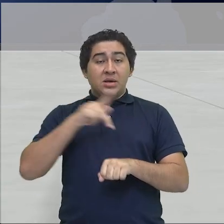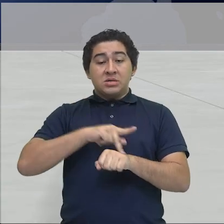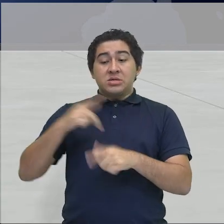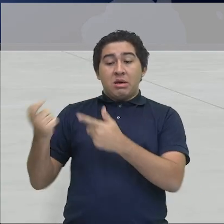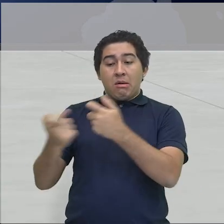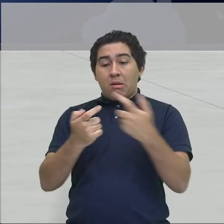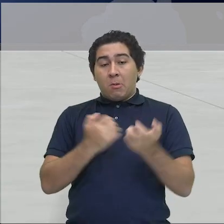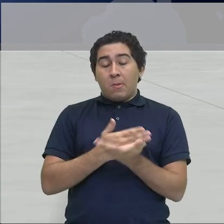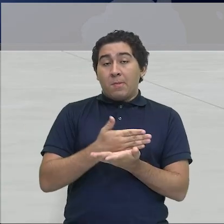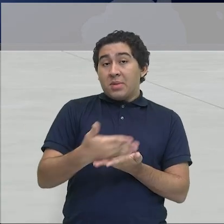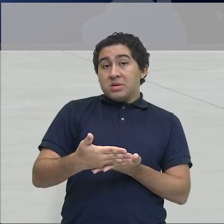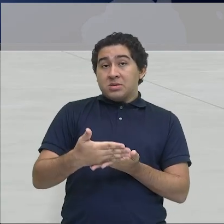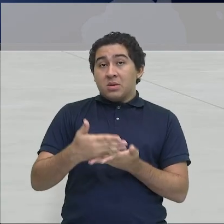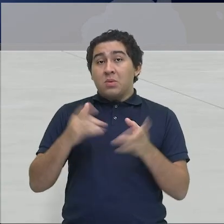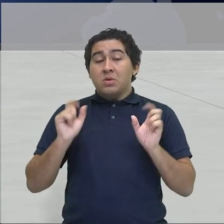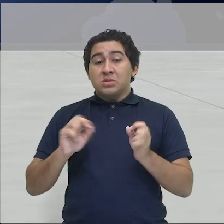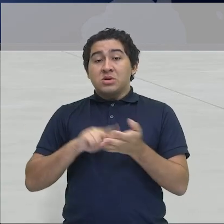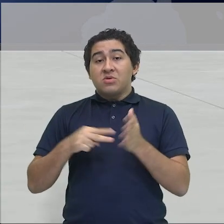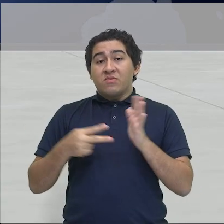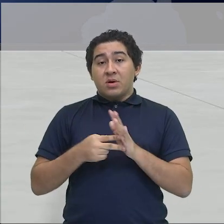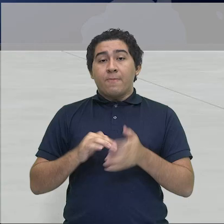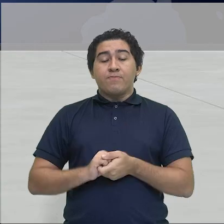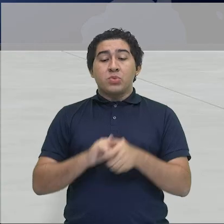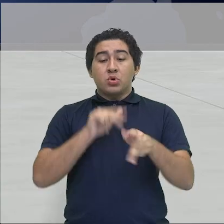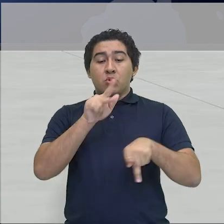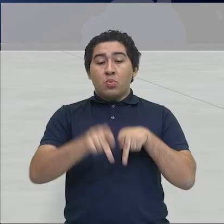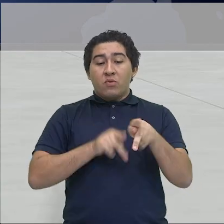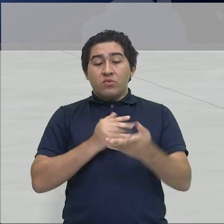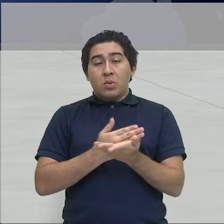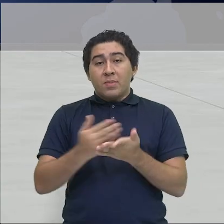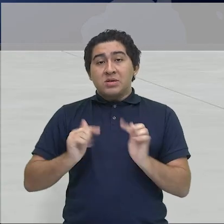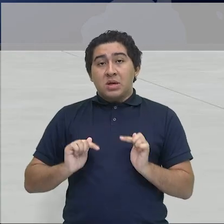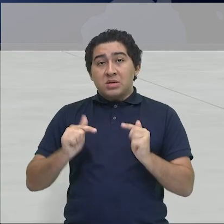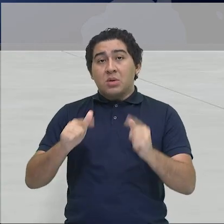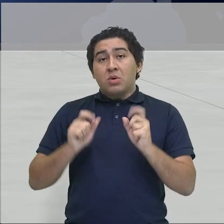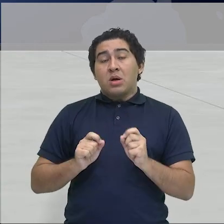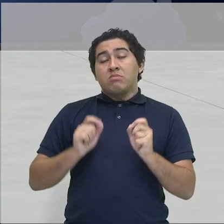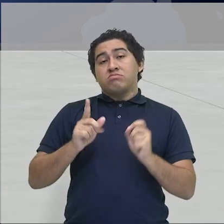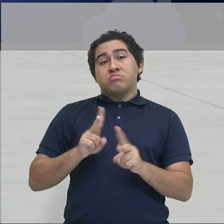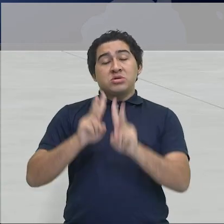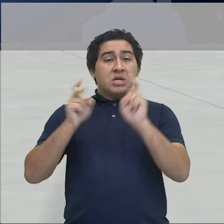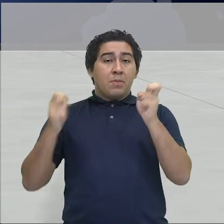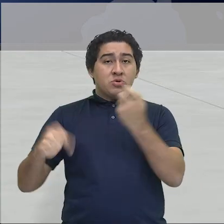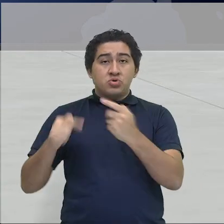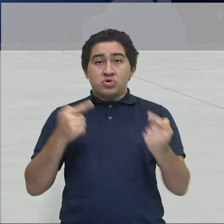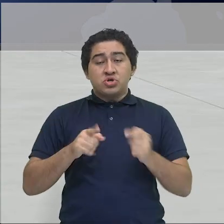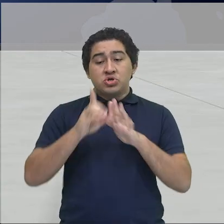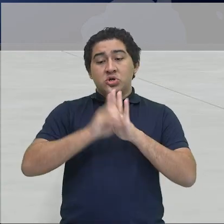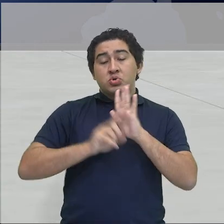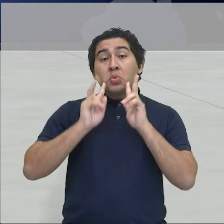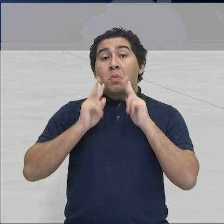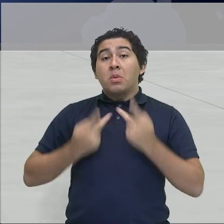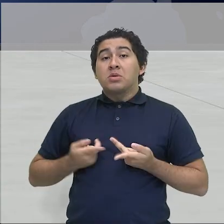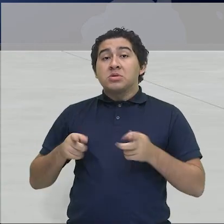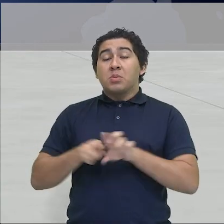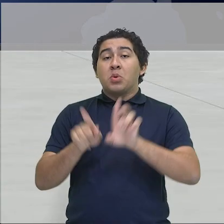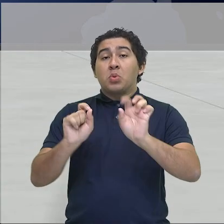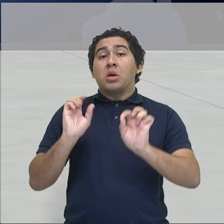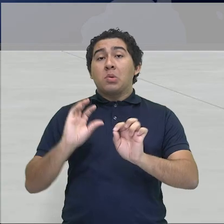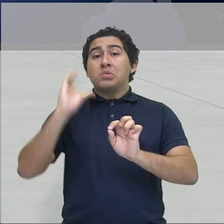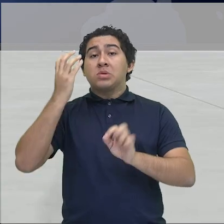guerra, as Nações Unidas elas entram em ação para falar de direitos humanos, o que está acontecendo, eles